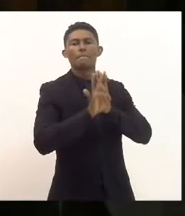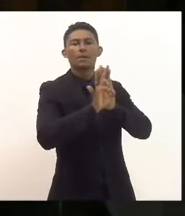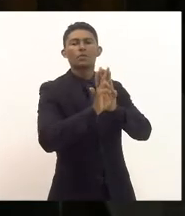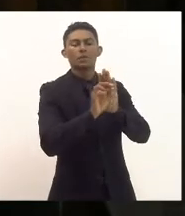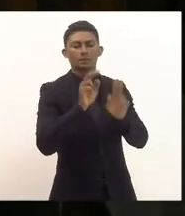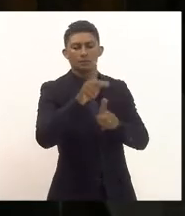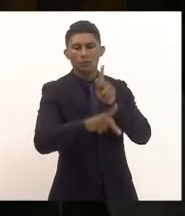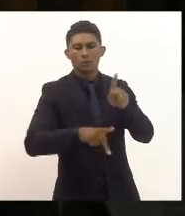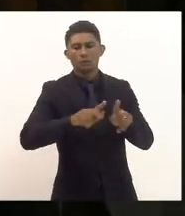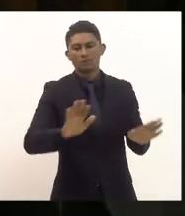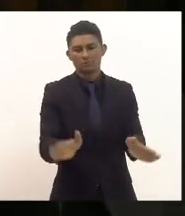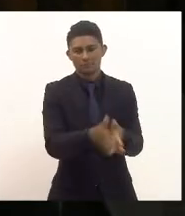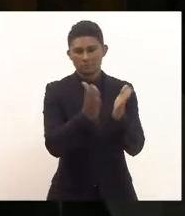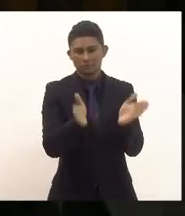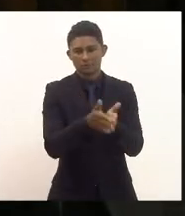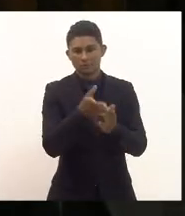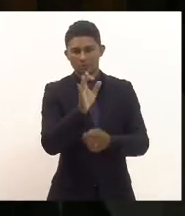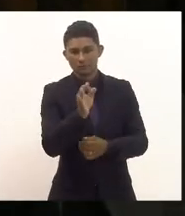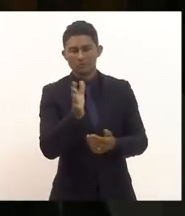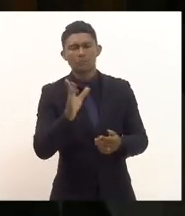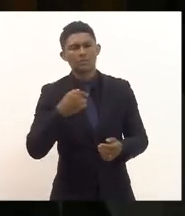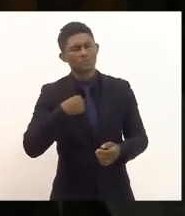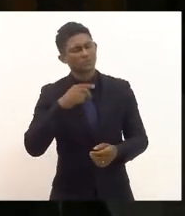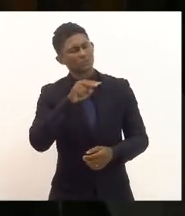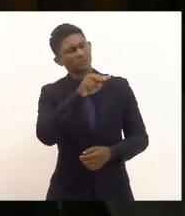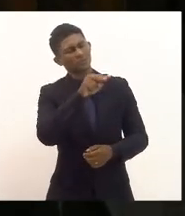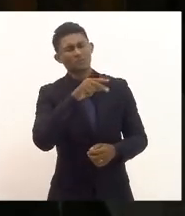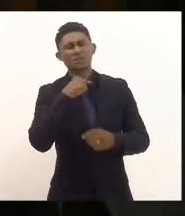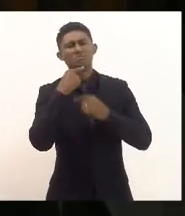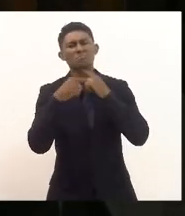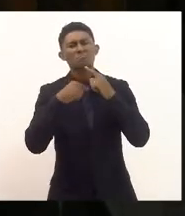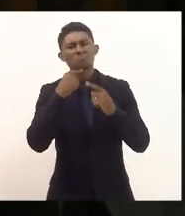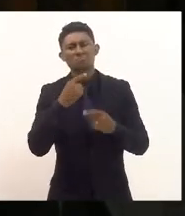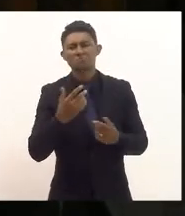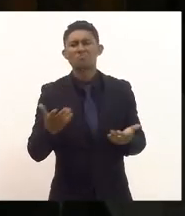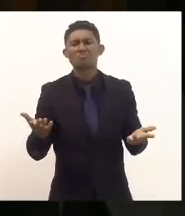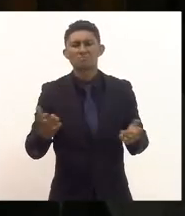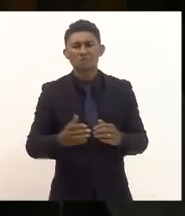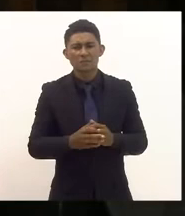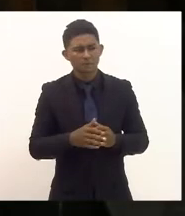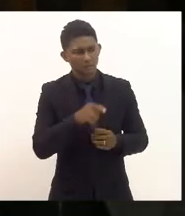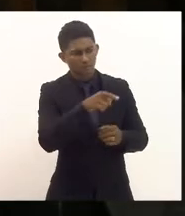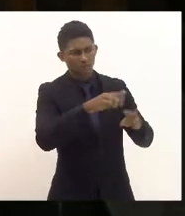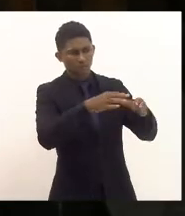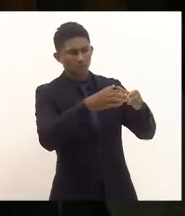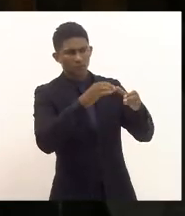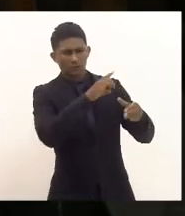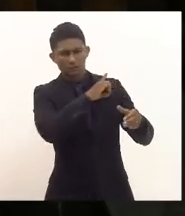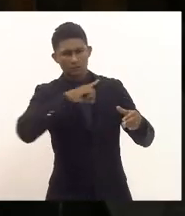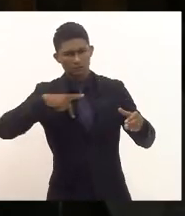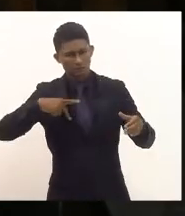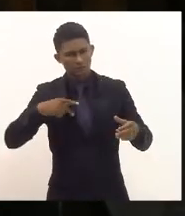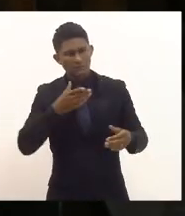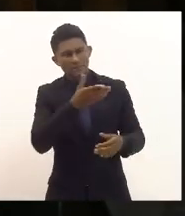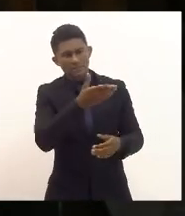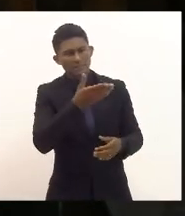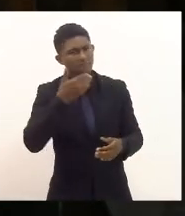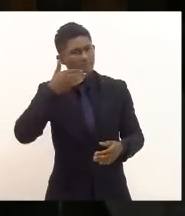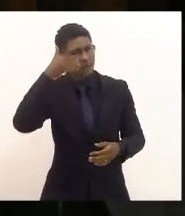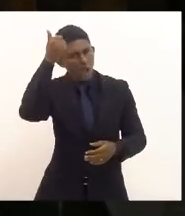da população mas eu tenho minhas dúvidas se a Defensoria Pública seria o melhor acesso